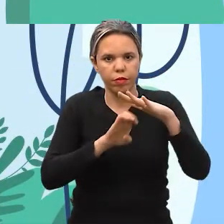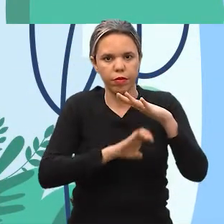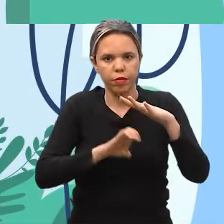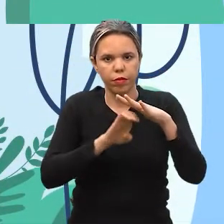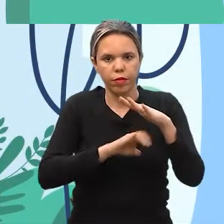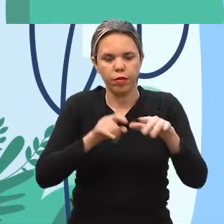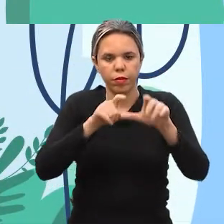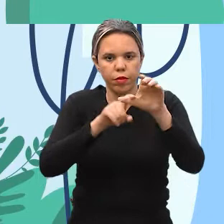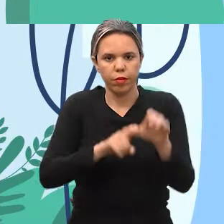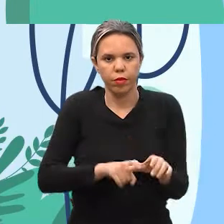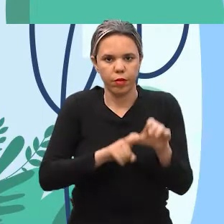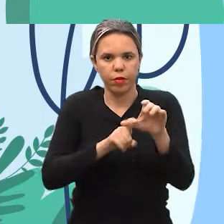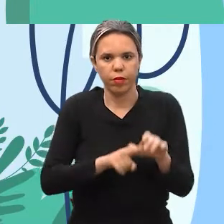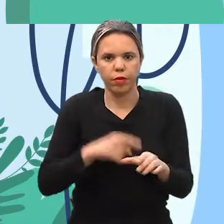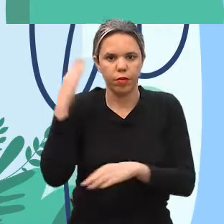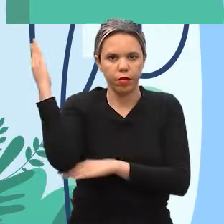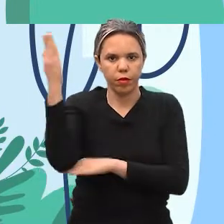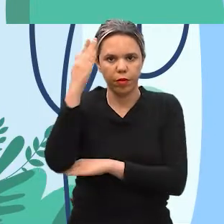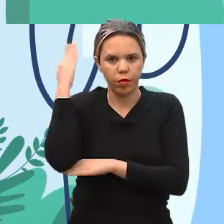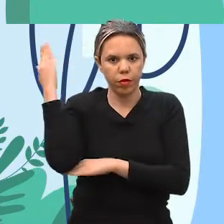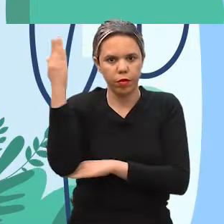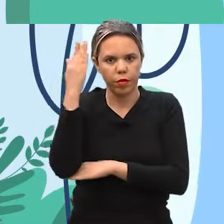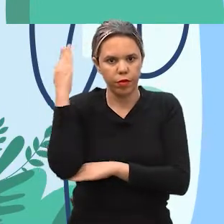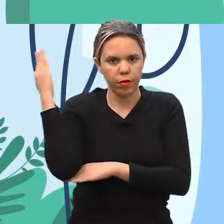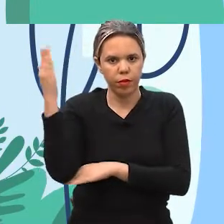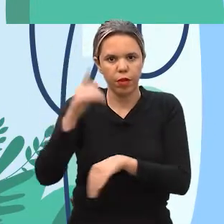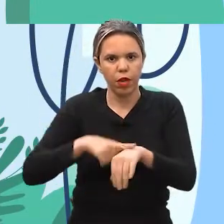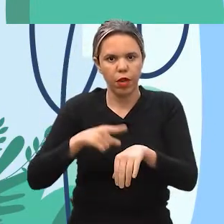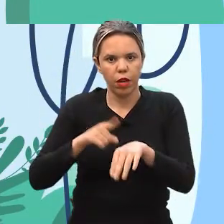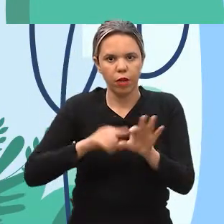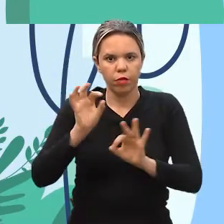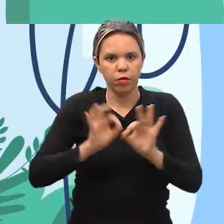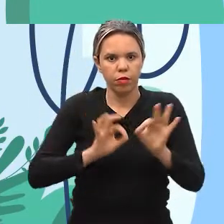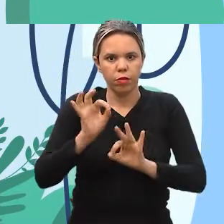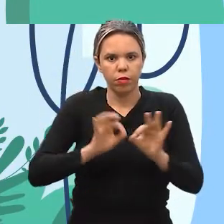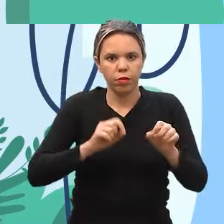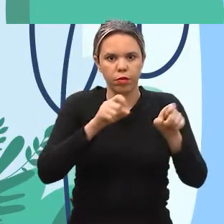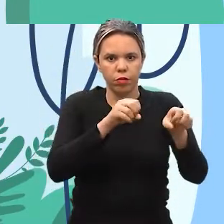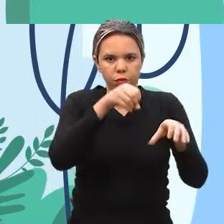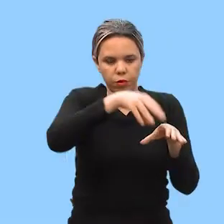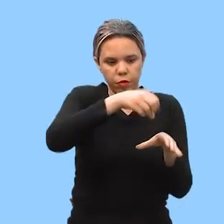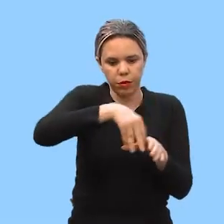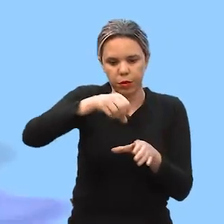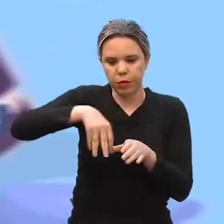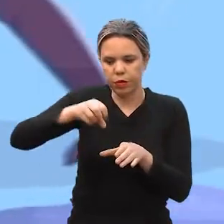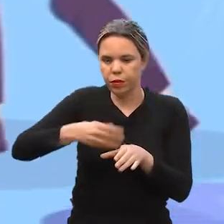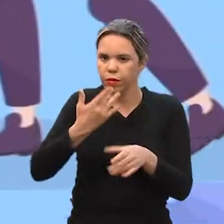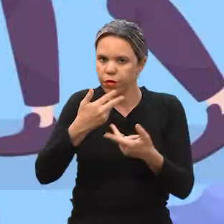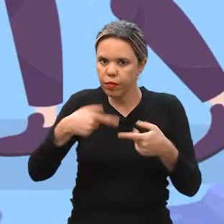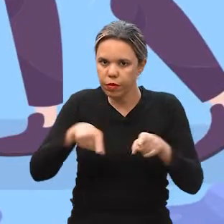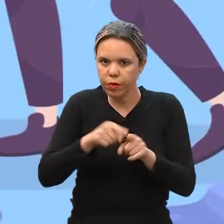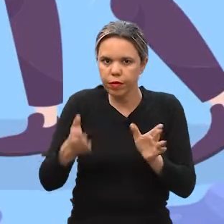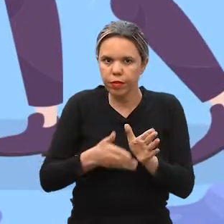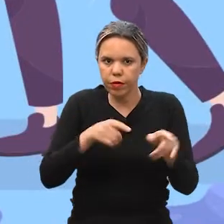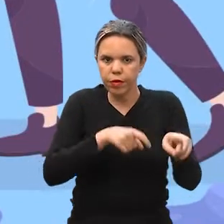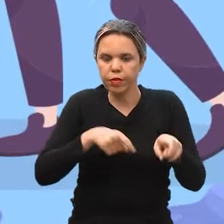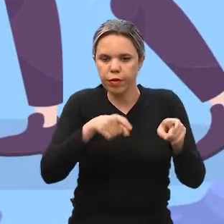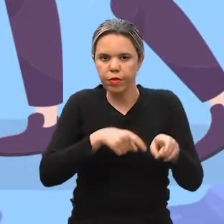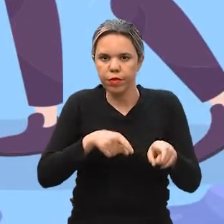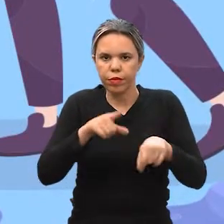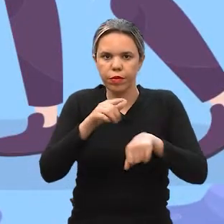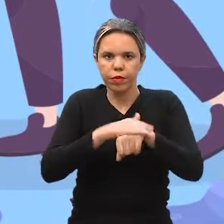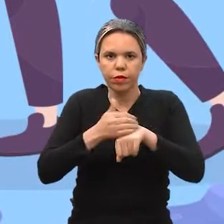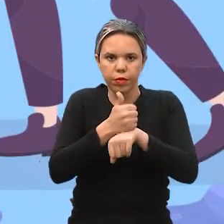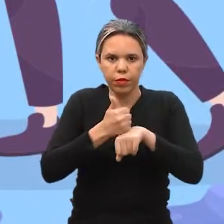que dependem da previsão do tempo e do clima na hora de planejar o plantio dos alimentos. O meteorologista deverá optar